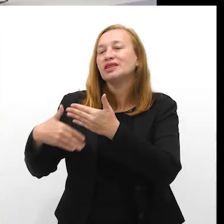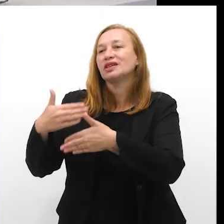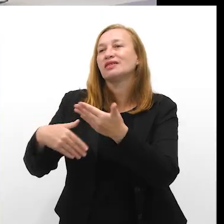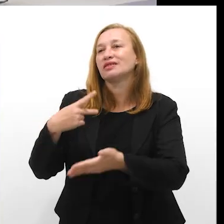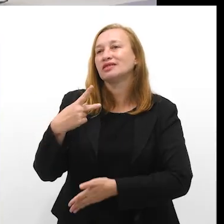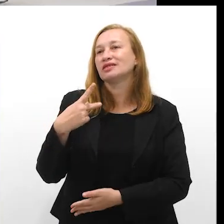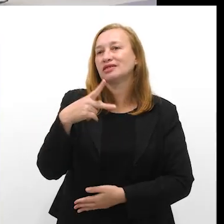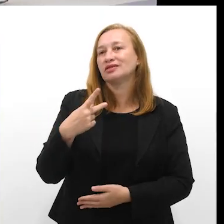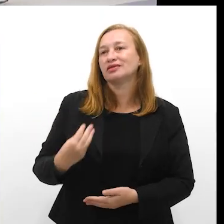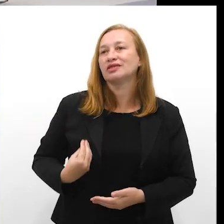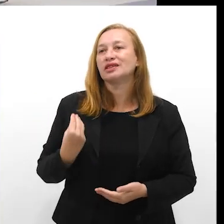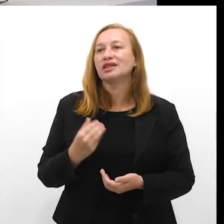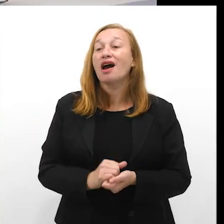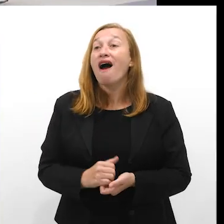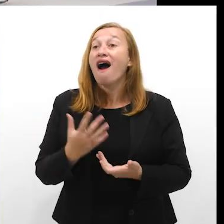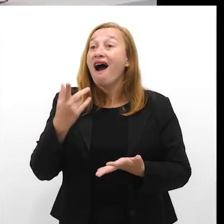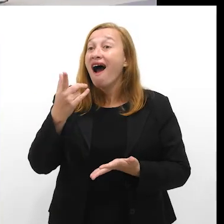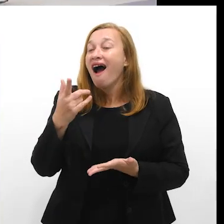Tá mais bom. da tua trajetória?